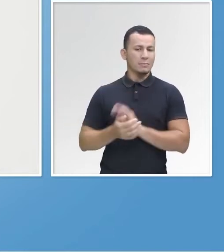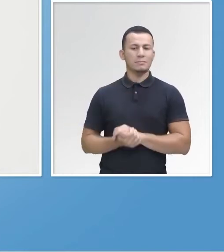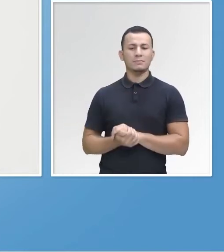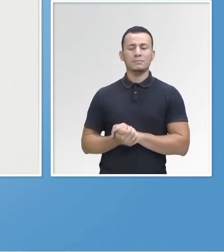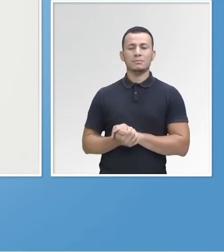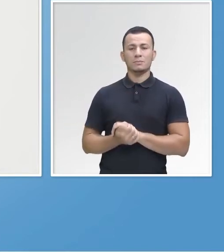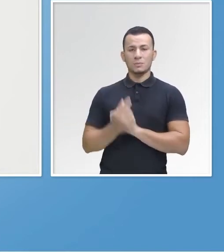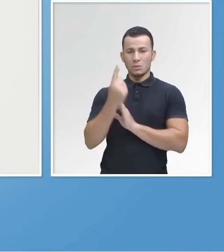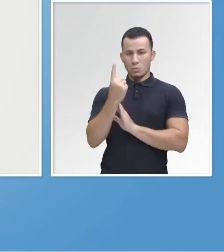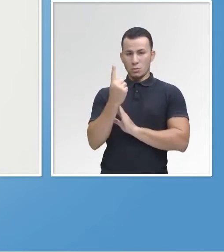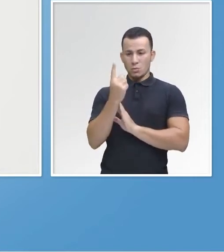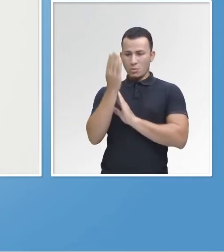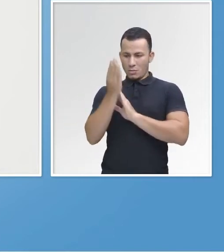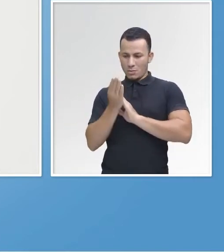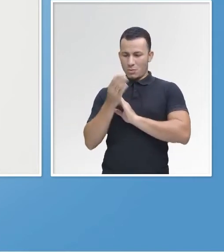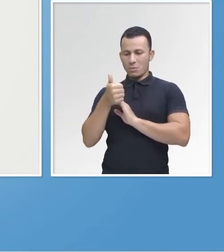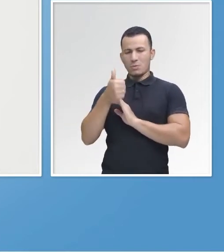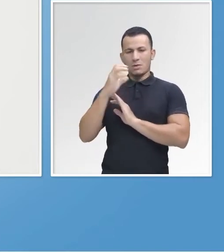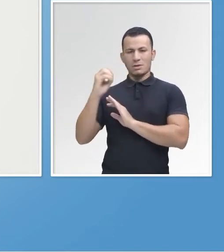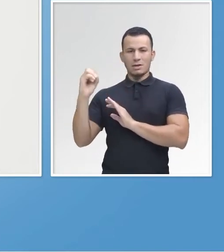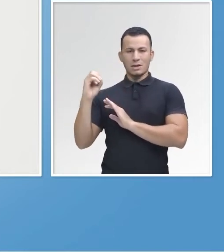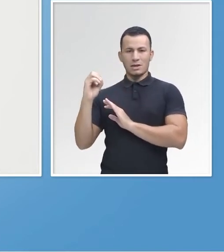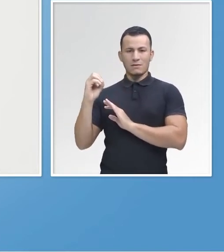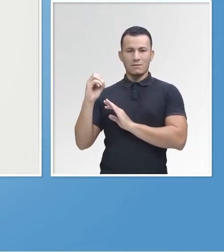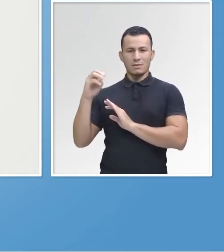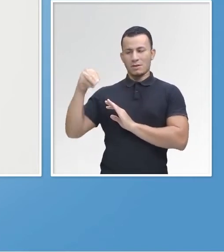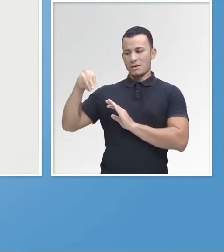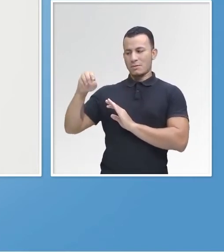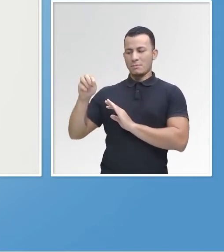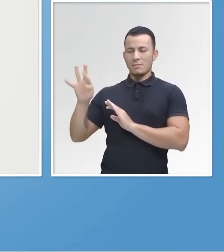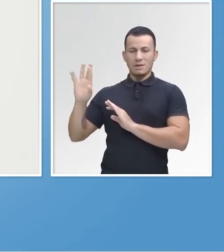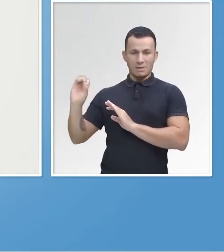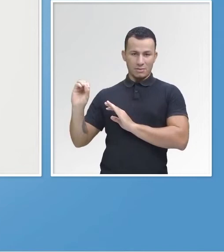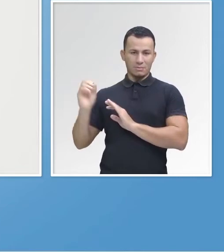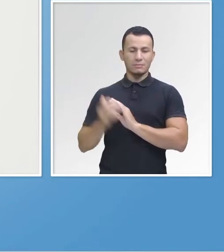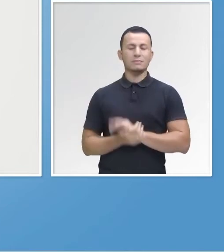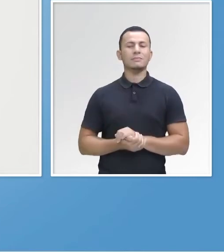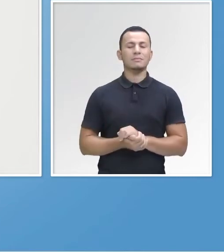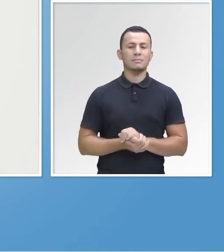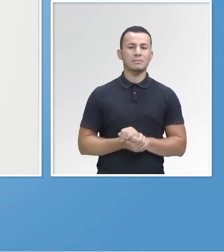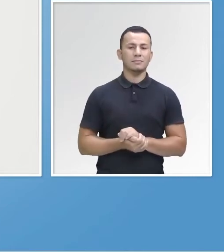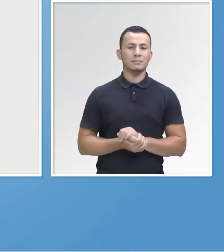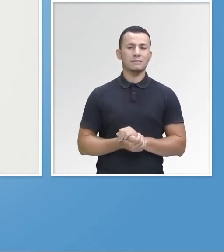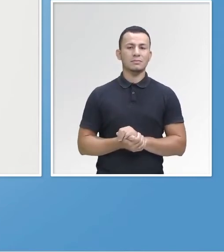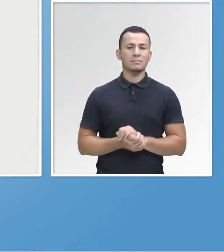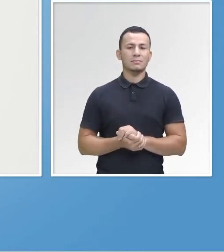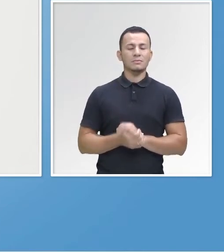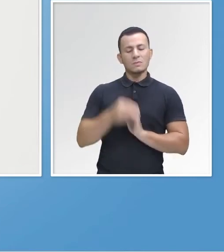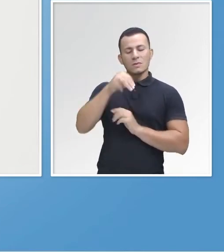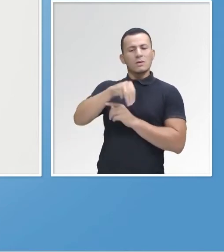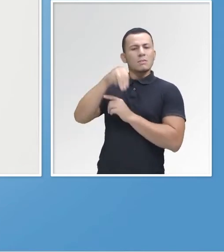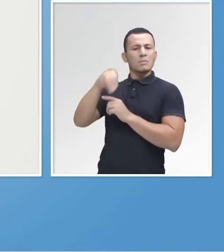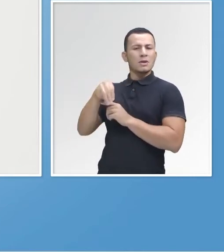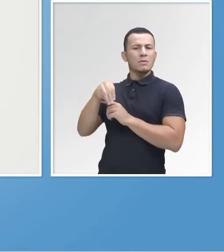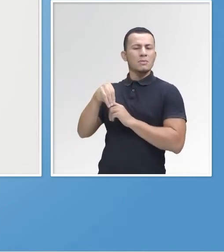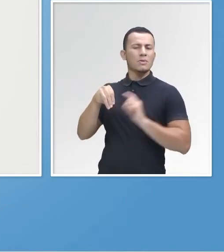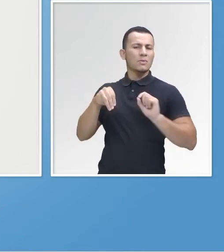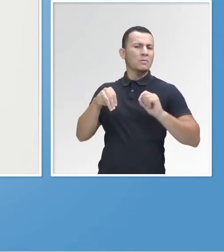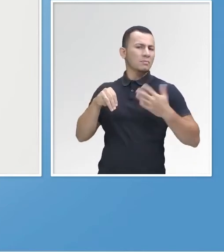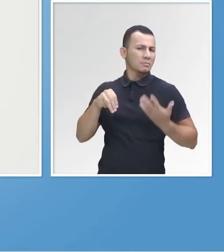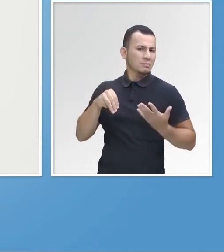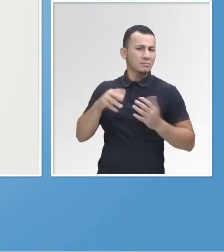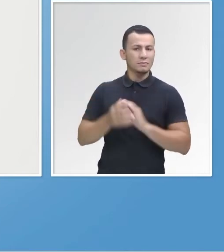centésimo de metro Tá certo e o que que é um milímetros 1 milímetro é